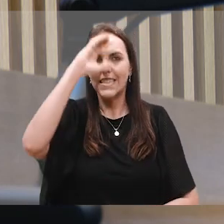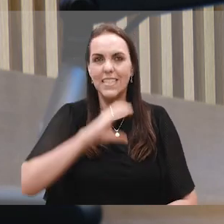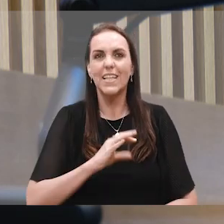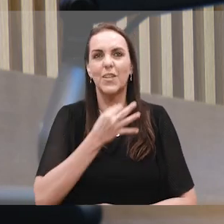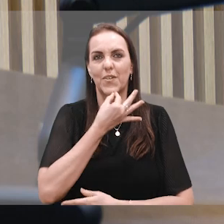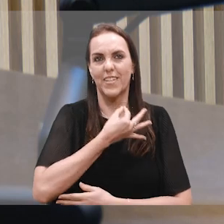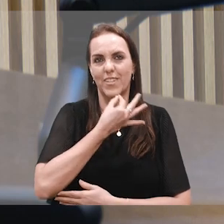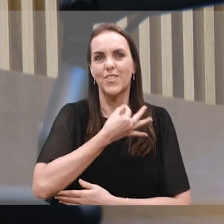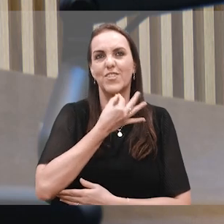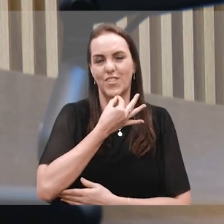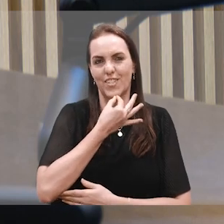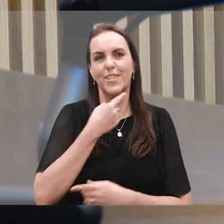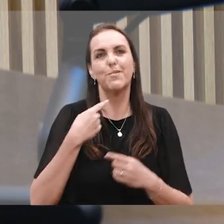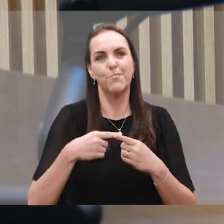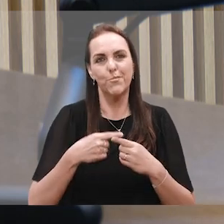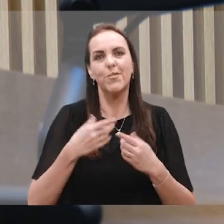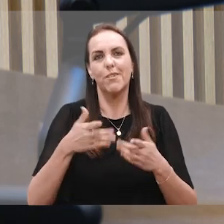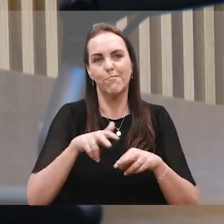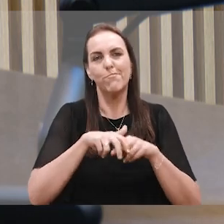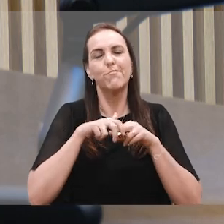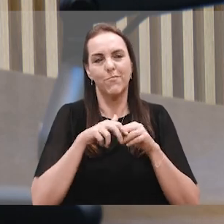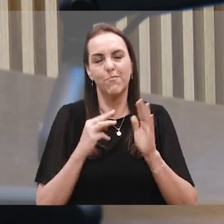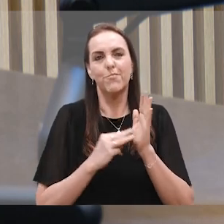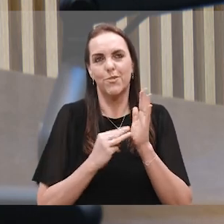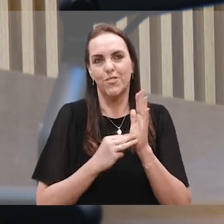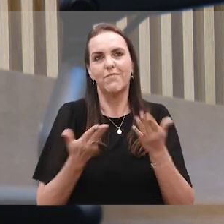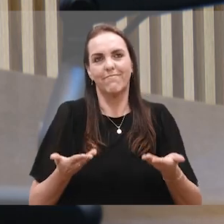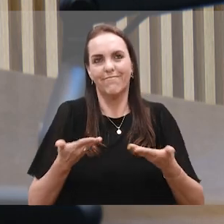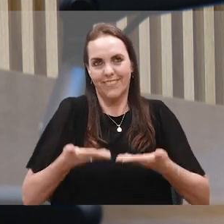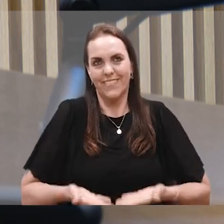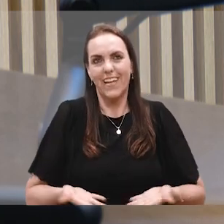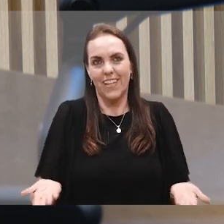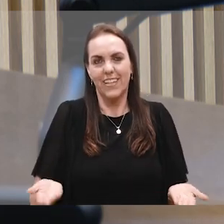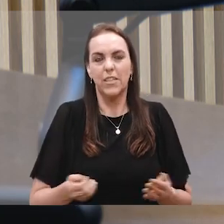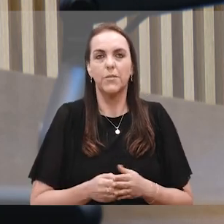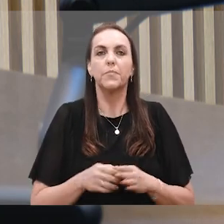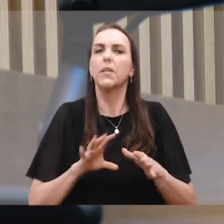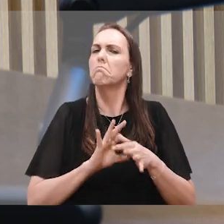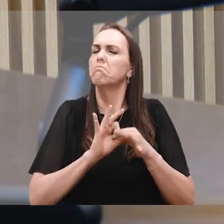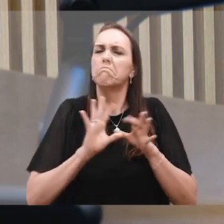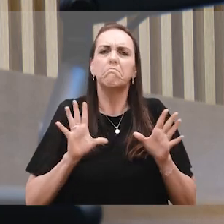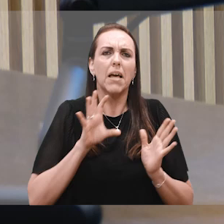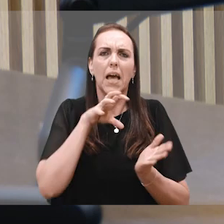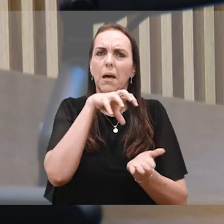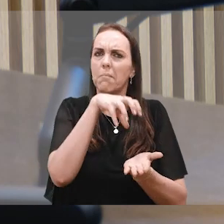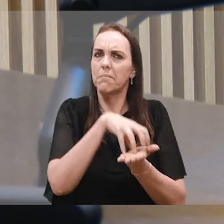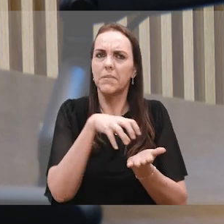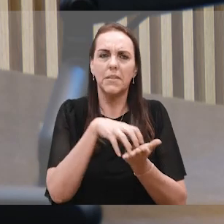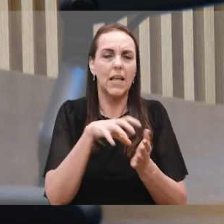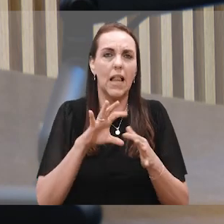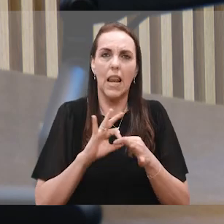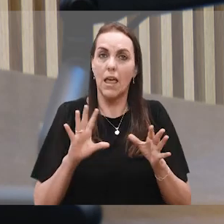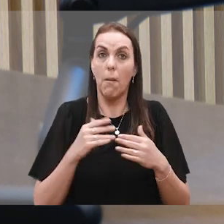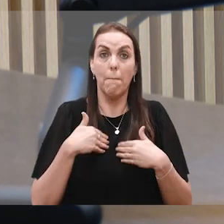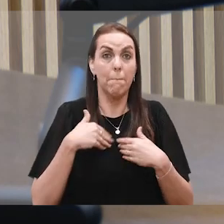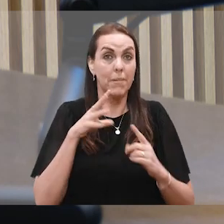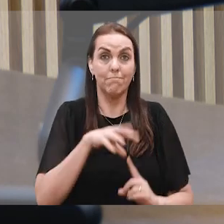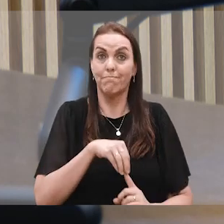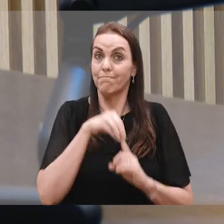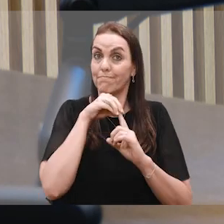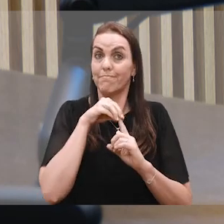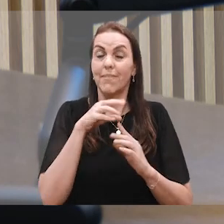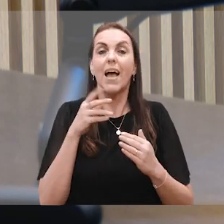cidadã caxiense, que é por quem a gente está aqui. E eu quero deixar, assim, tanto o gabinete à disposição, porque uma das